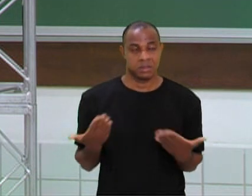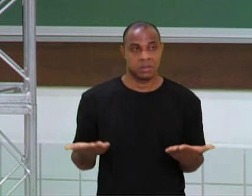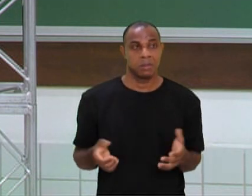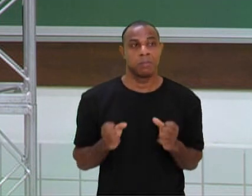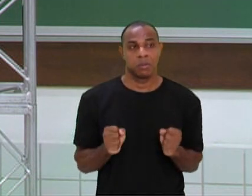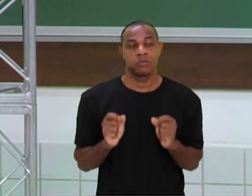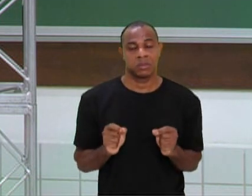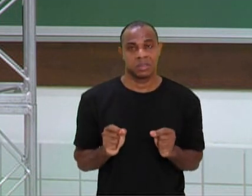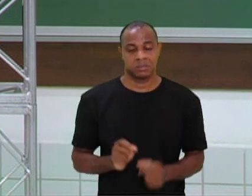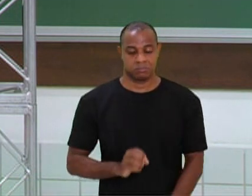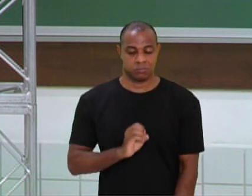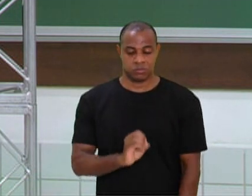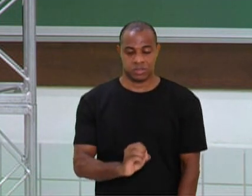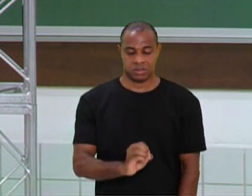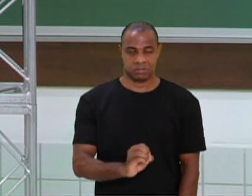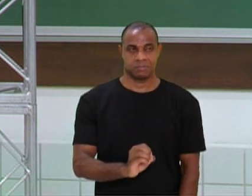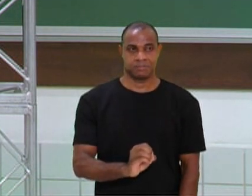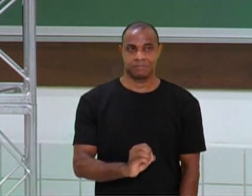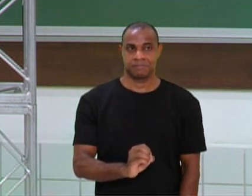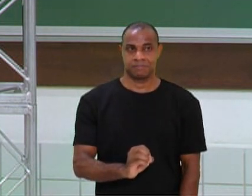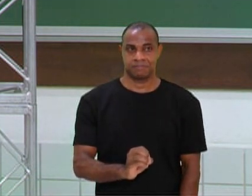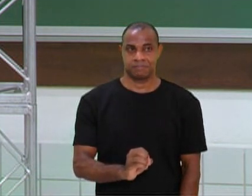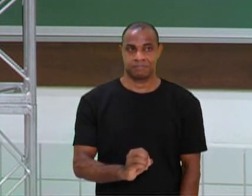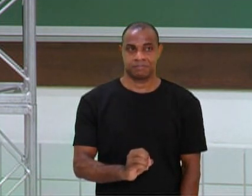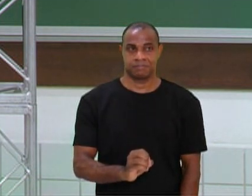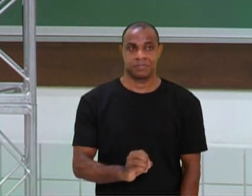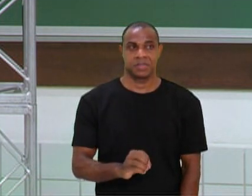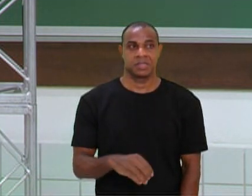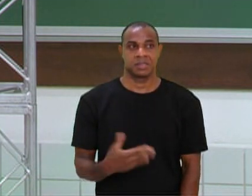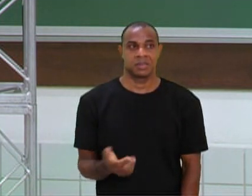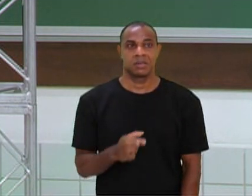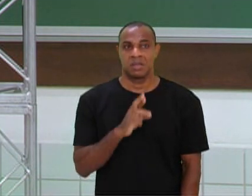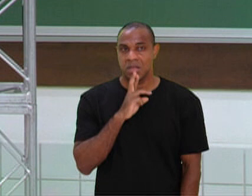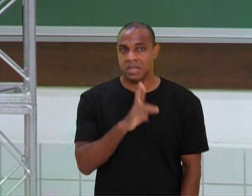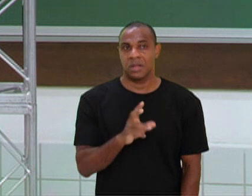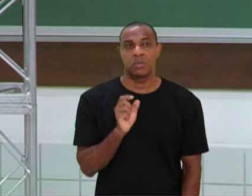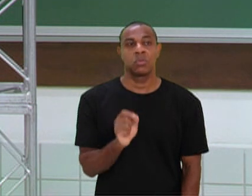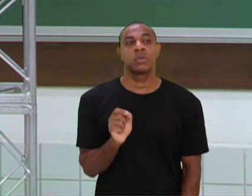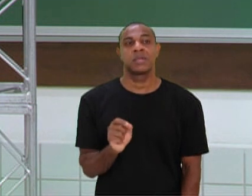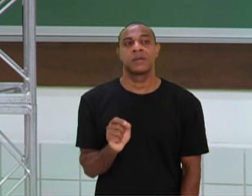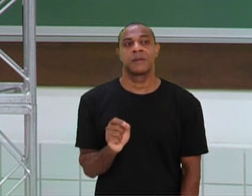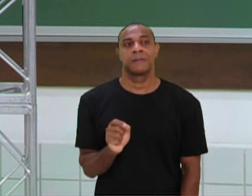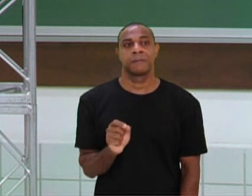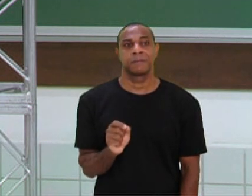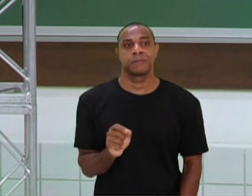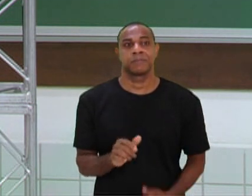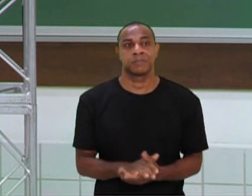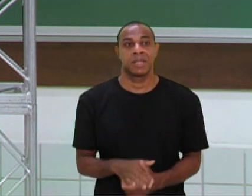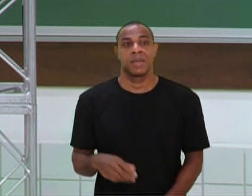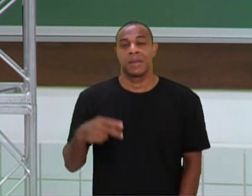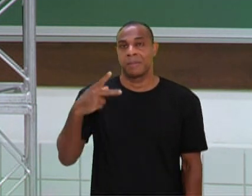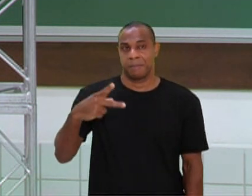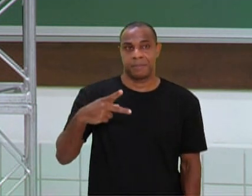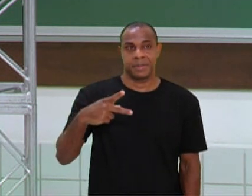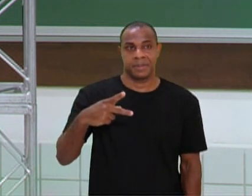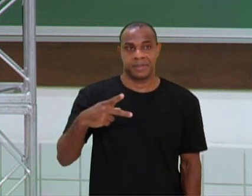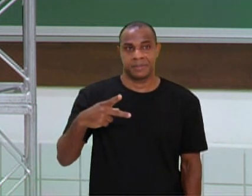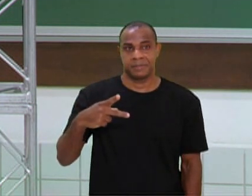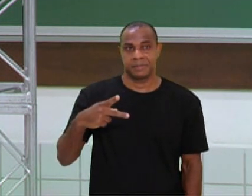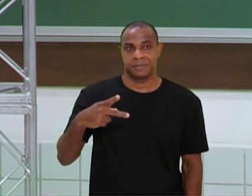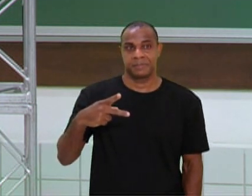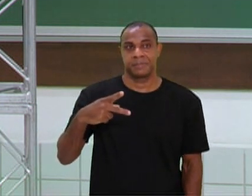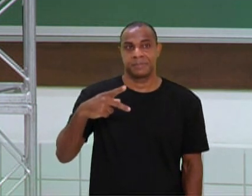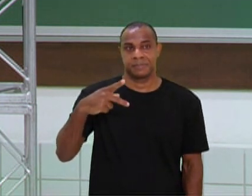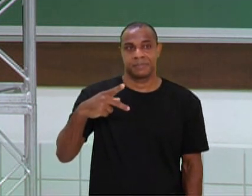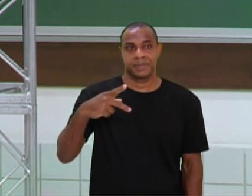vale 0, certo? Então, com isso, nós vamos chegar a esses resultados aqui, ó. A pressão no ponto A é 1 vezes